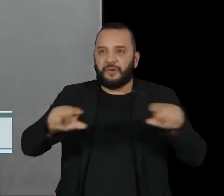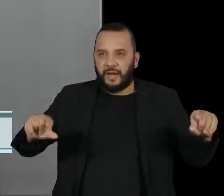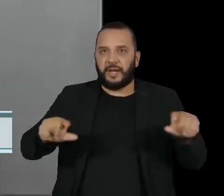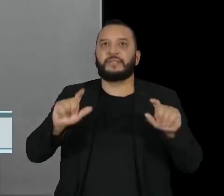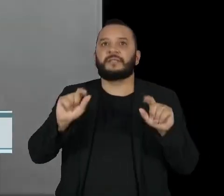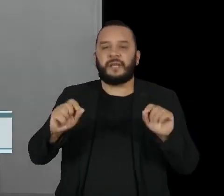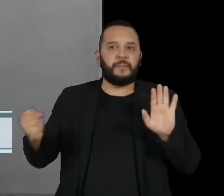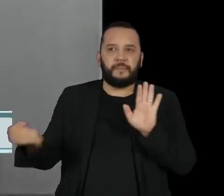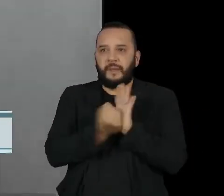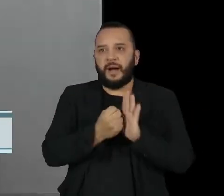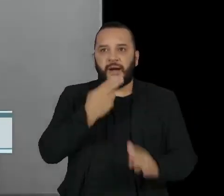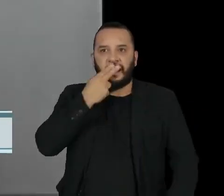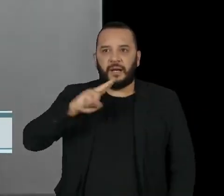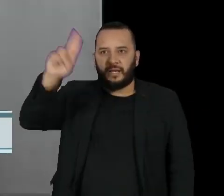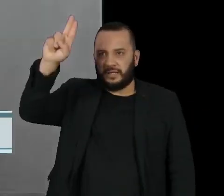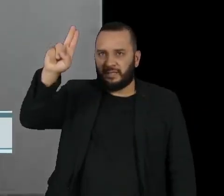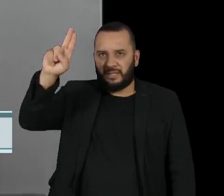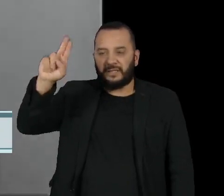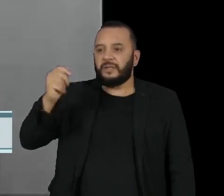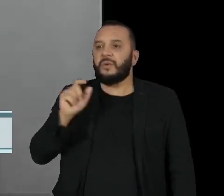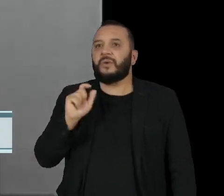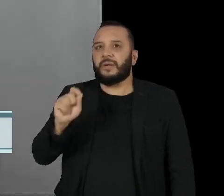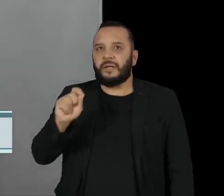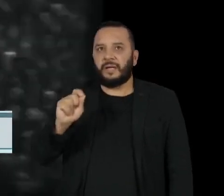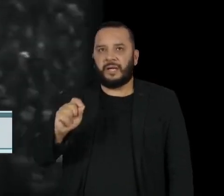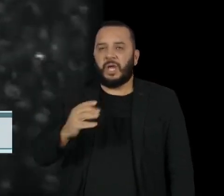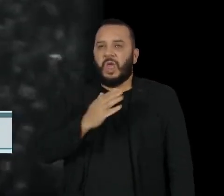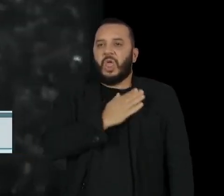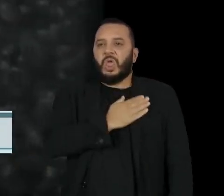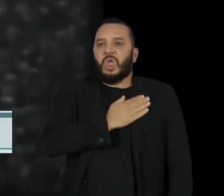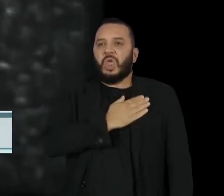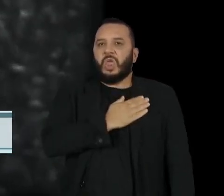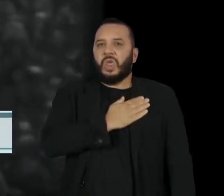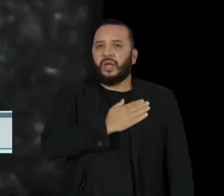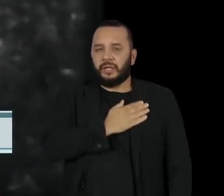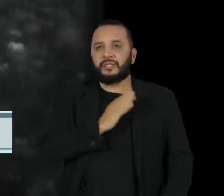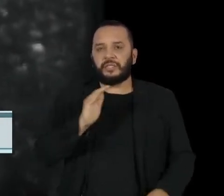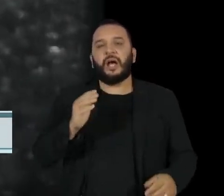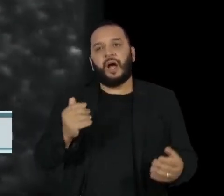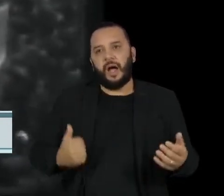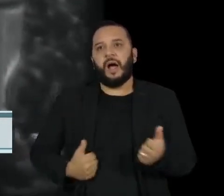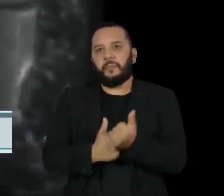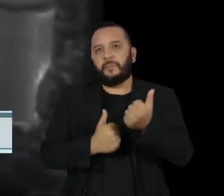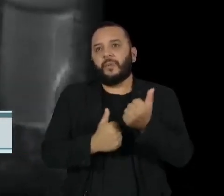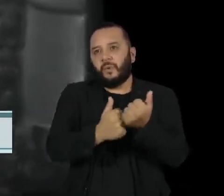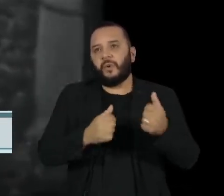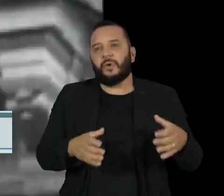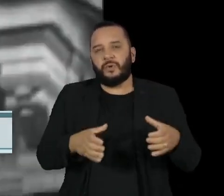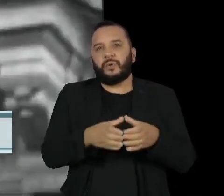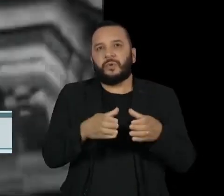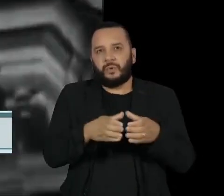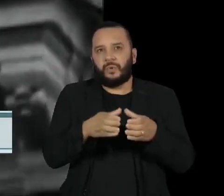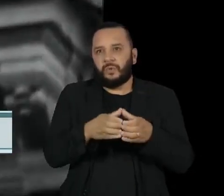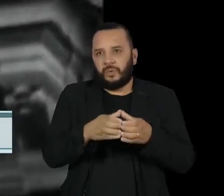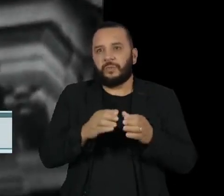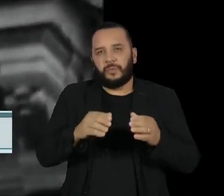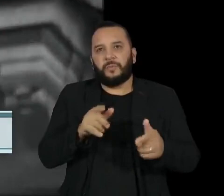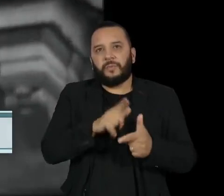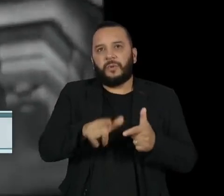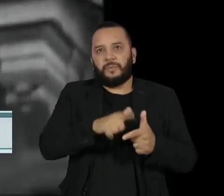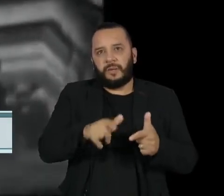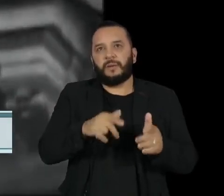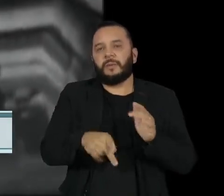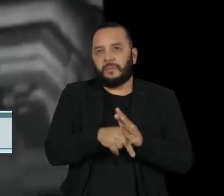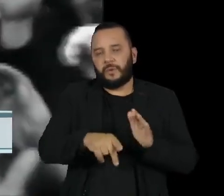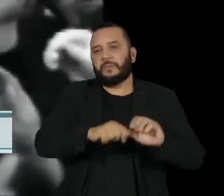uma marca de Adolf Hitler, que usava o nacionalismo para ampliar o apoio entre as camadas mais afetadas pela crise